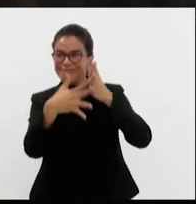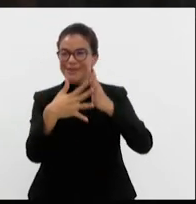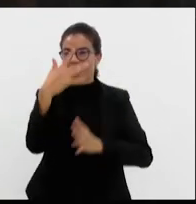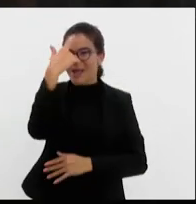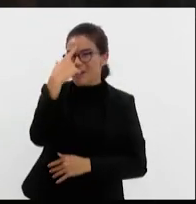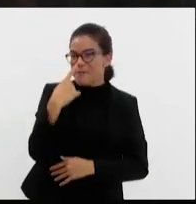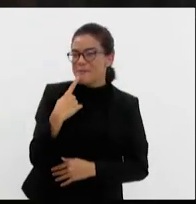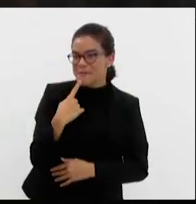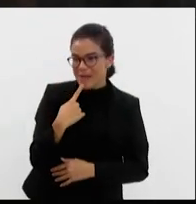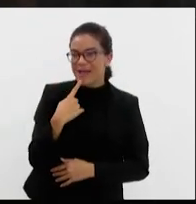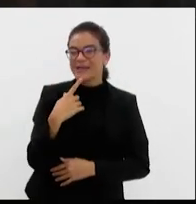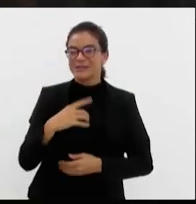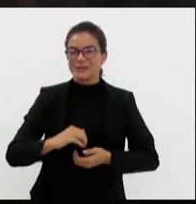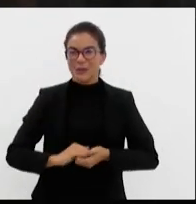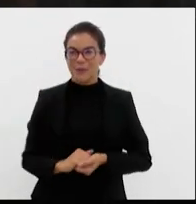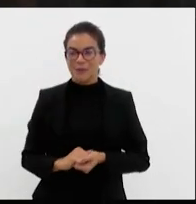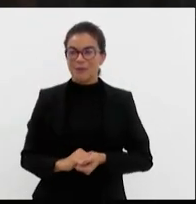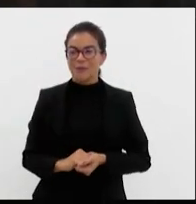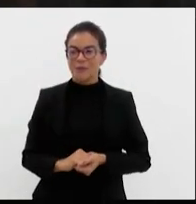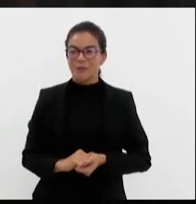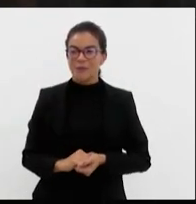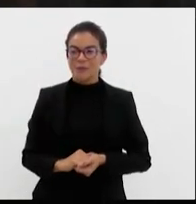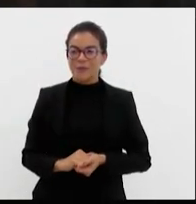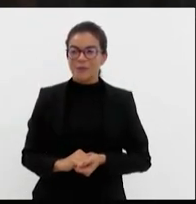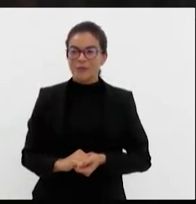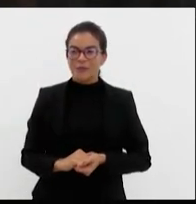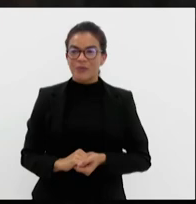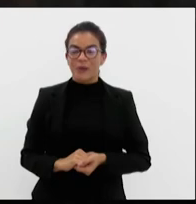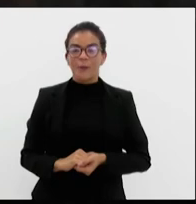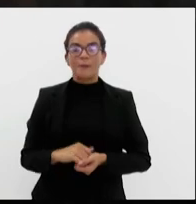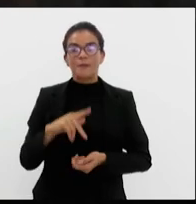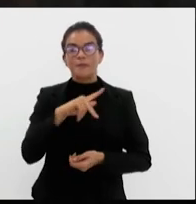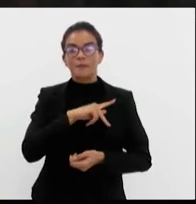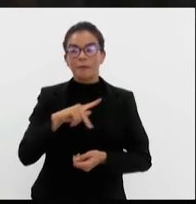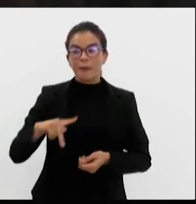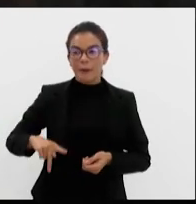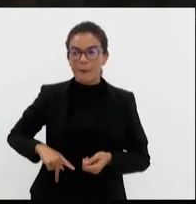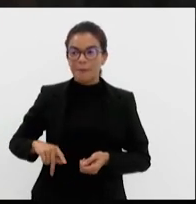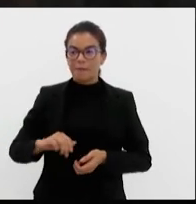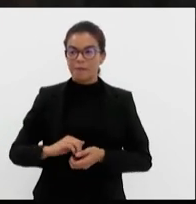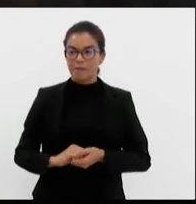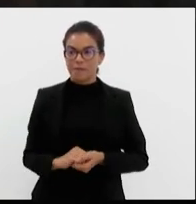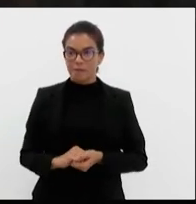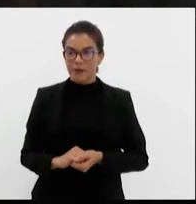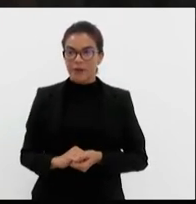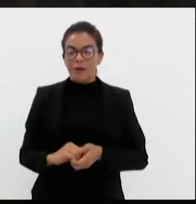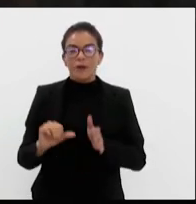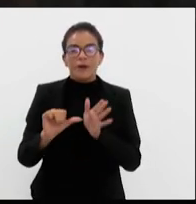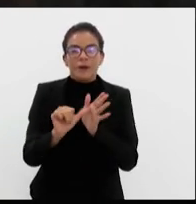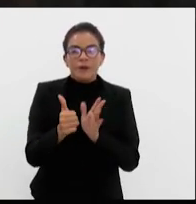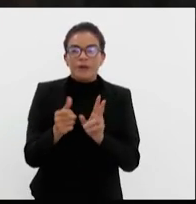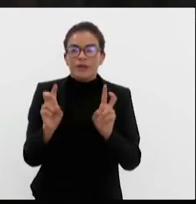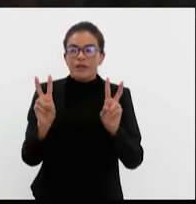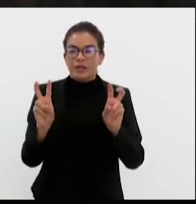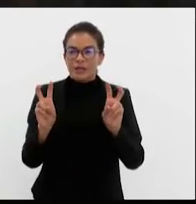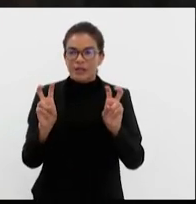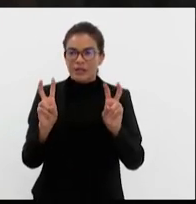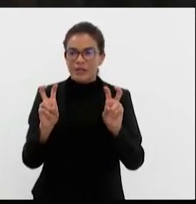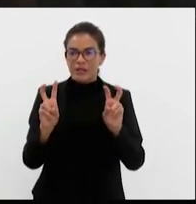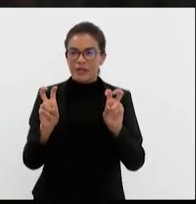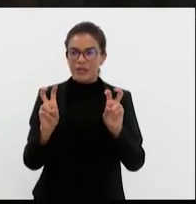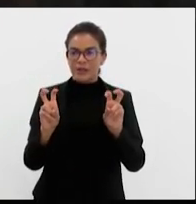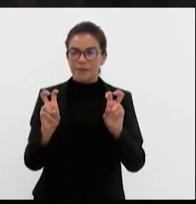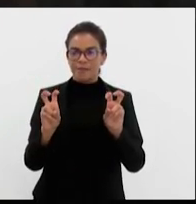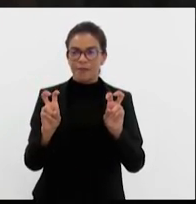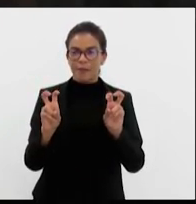imagem um pouco lá adiante. Mas, senhor presidente, primeiro assunto, eu sei que